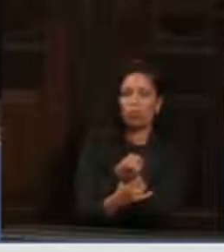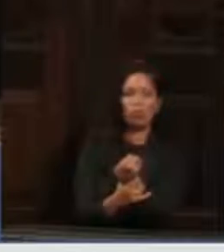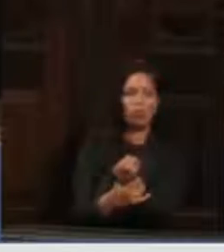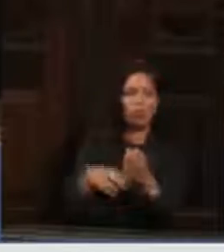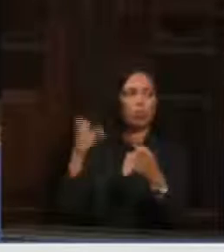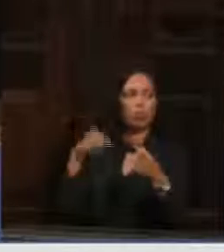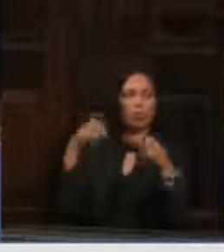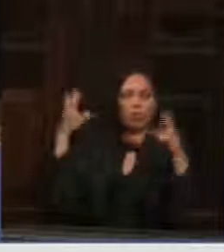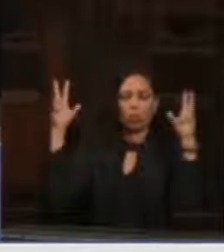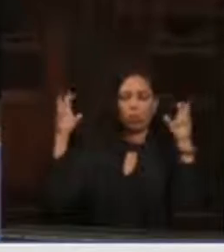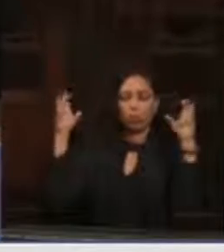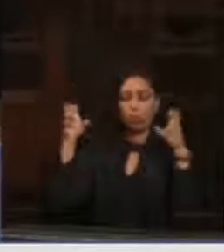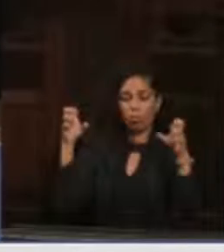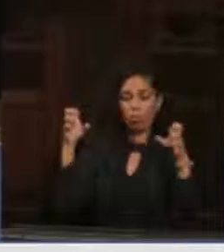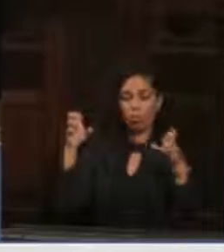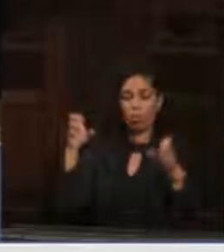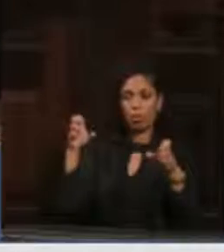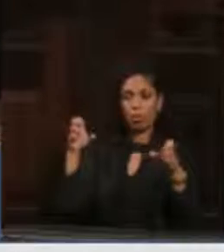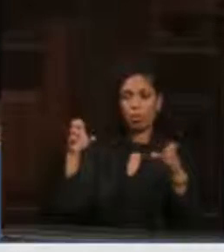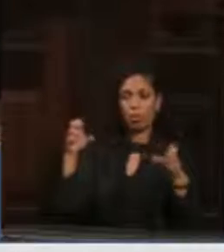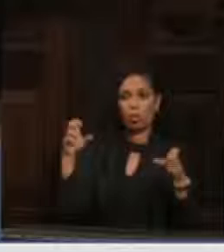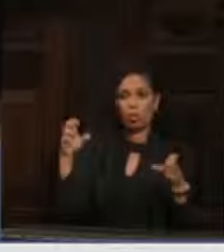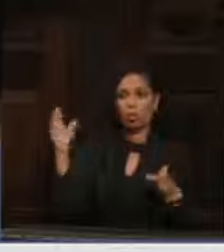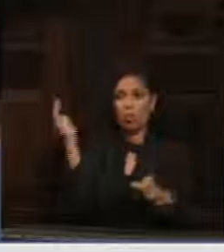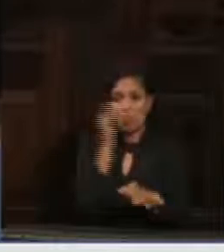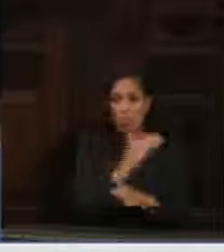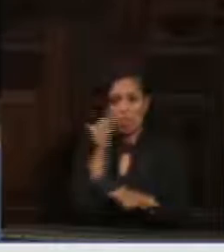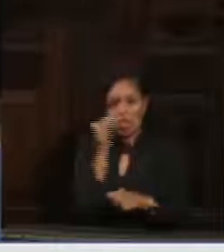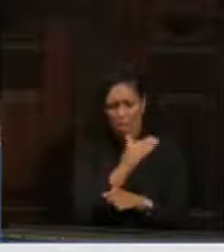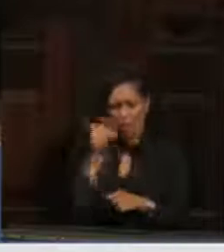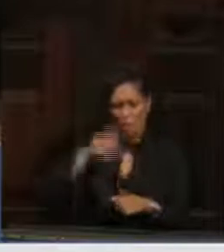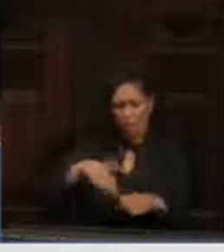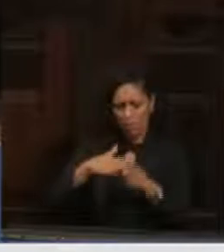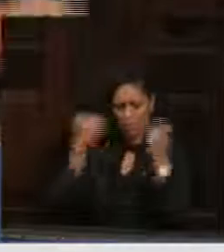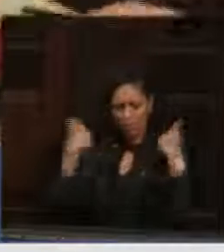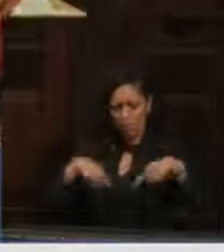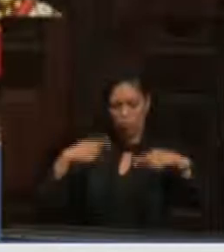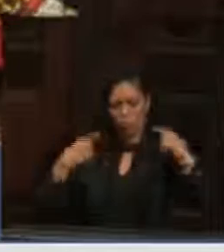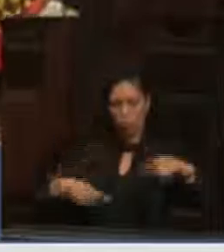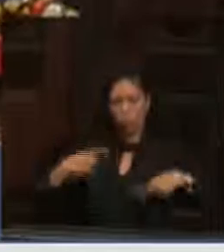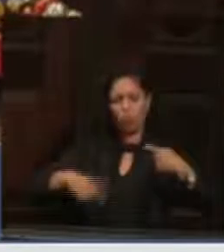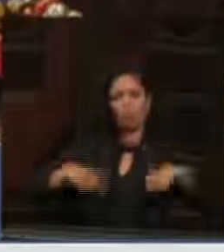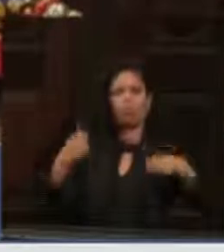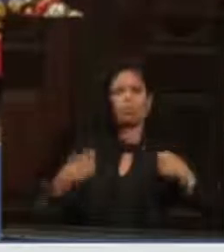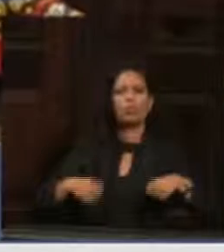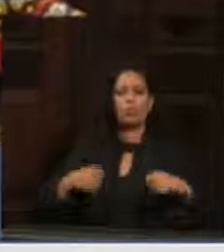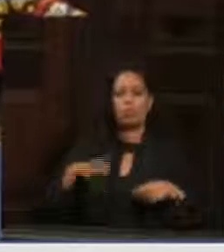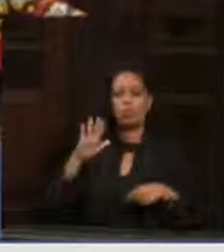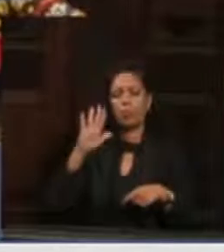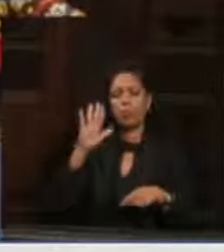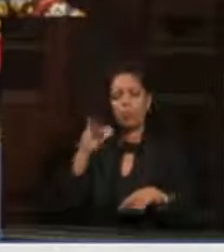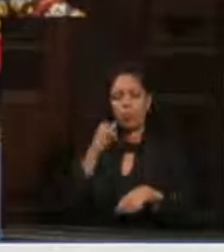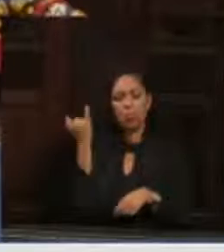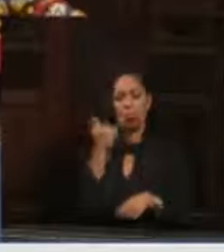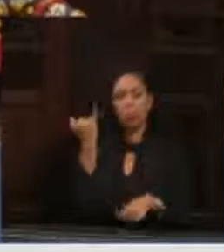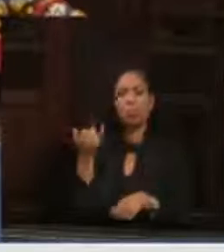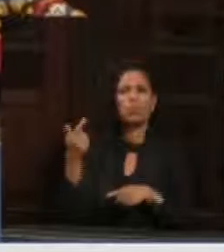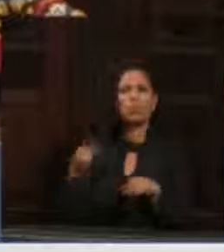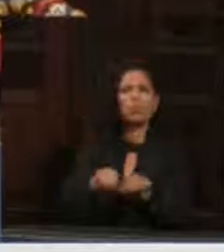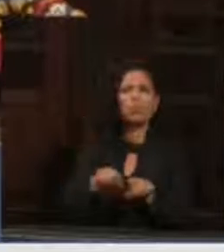tema urgente para nós tratarmos nessa casa. Mas é importante